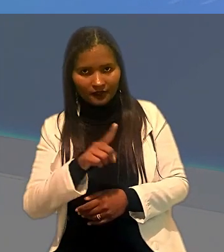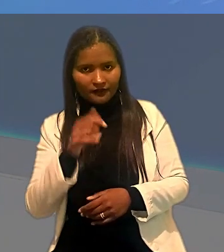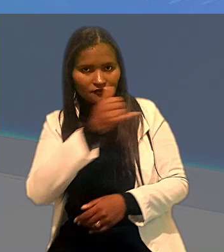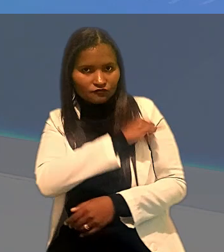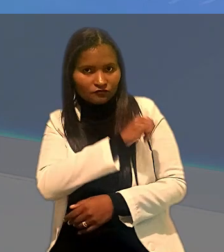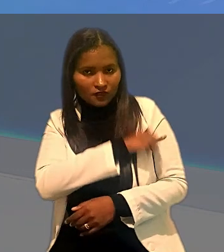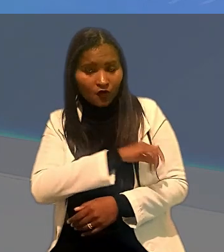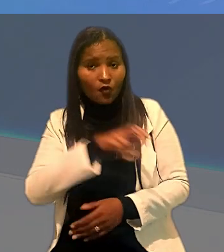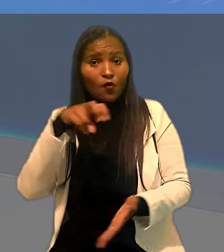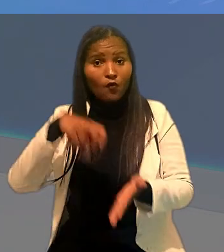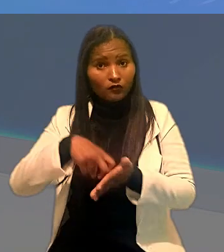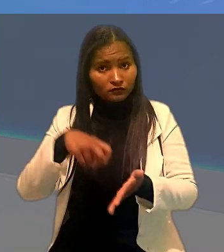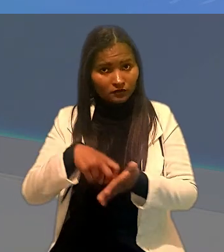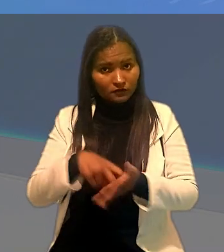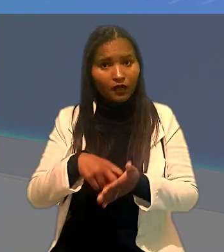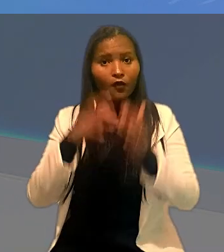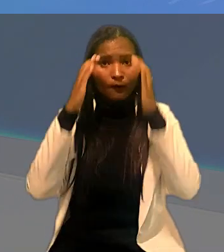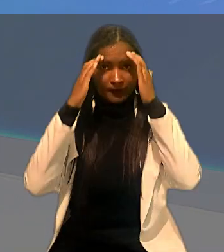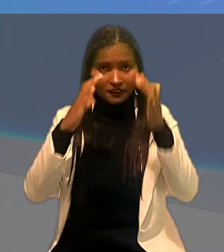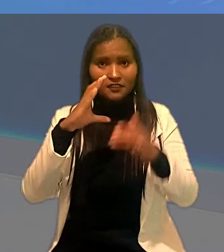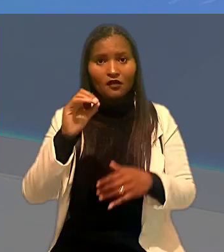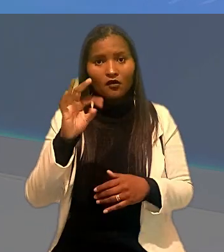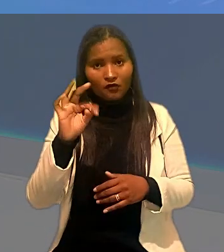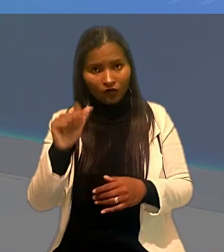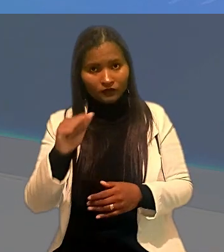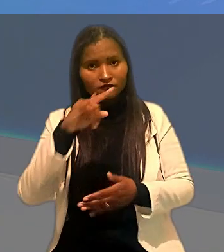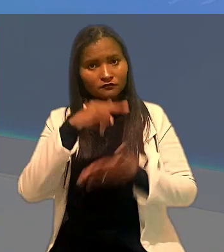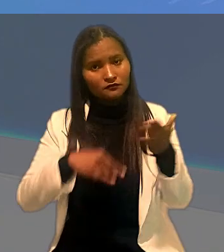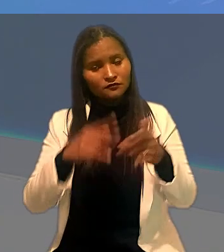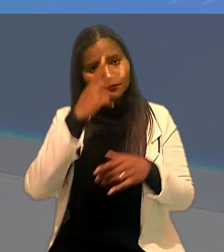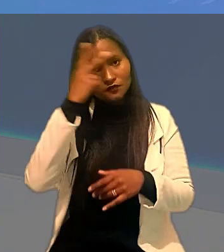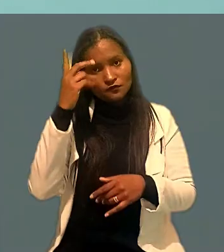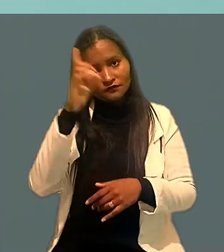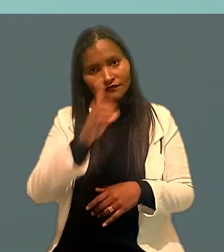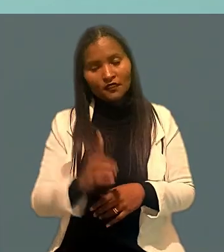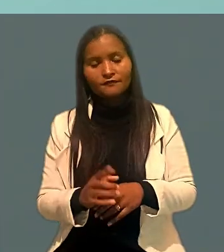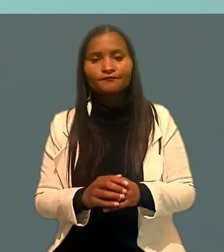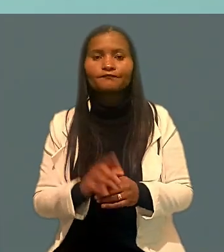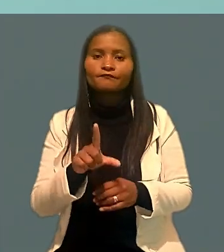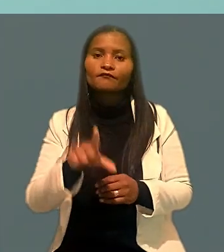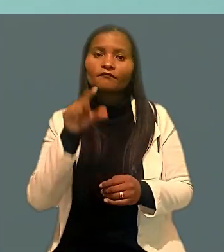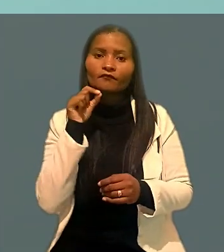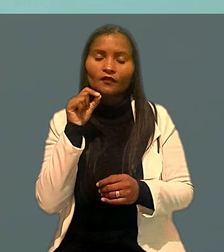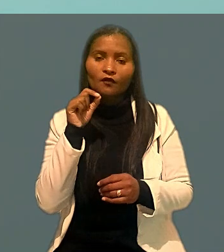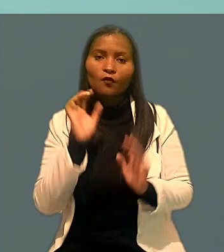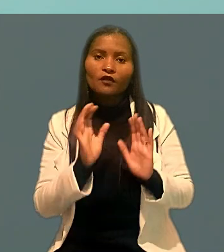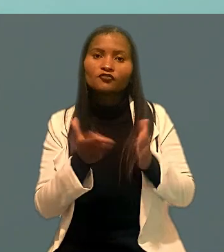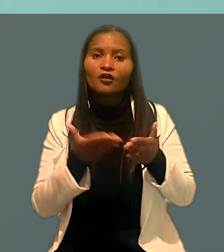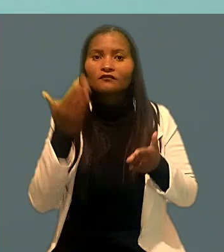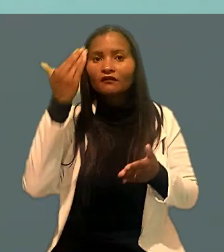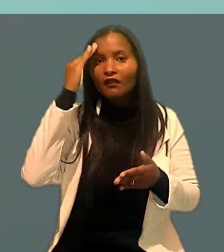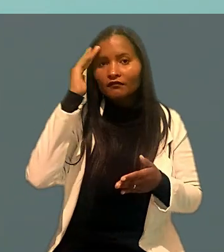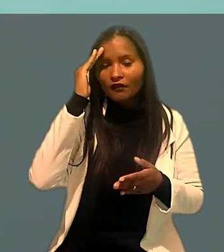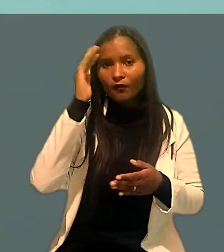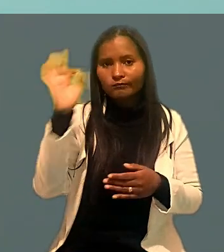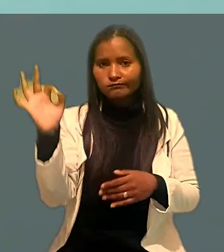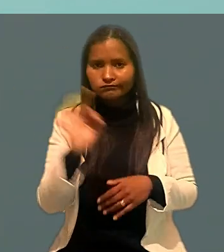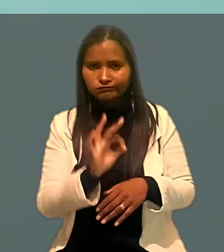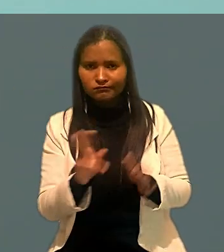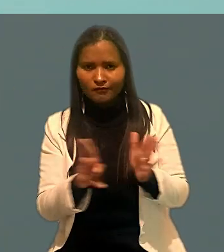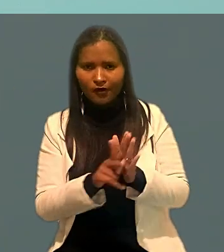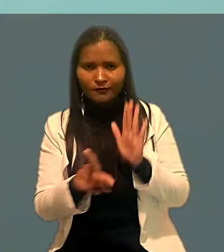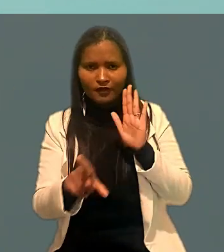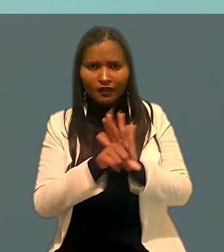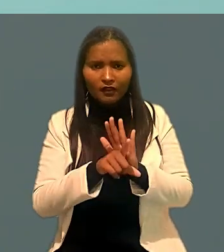Janeiro, foi condenada a cumprir a cota legal de contratação de pessoas com deficiência. Nessa decisão, o colegiado entendeu que os